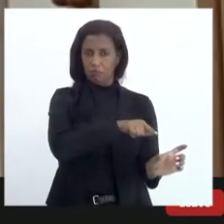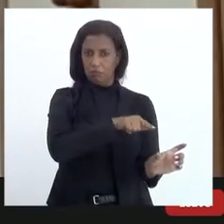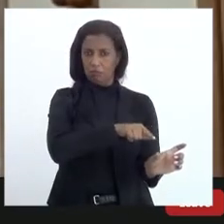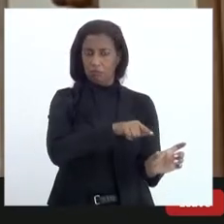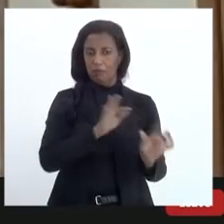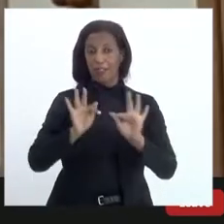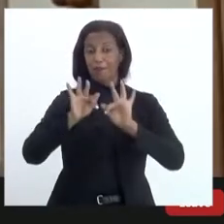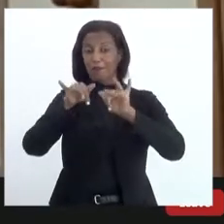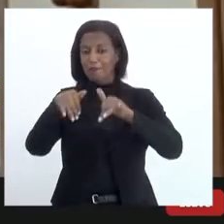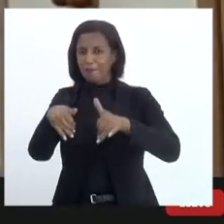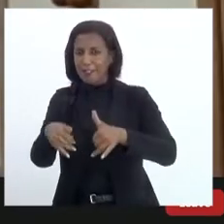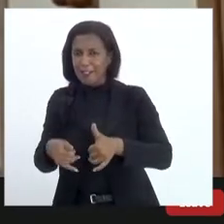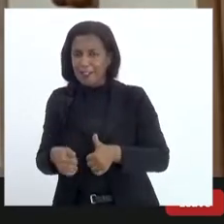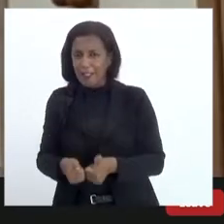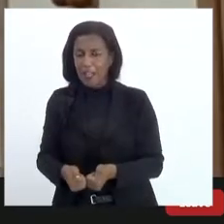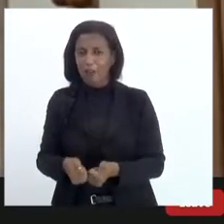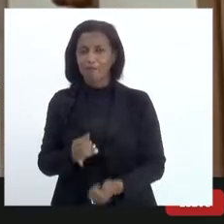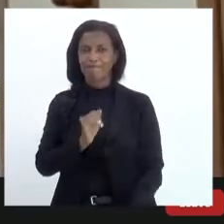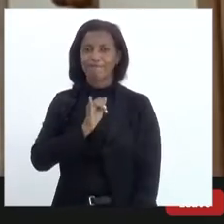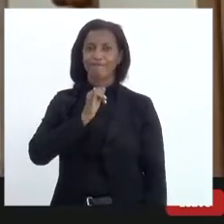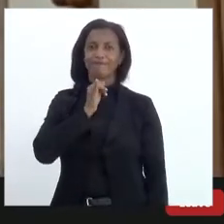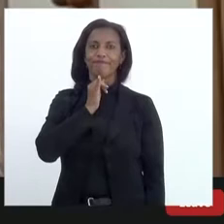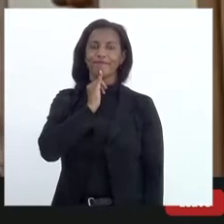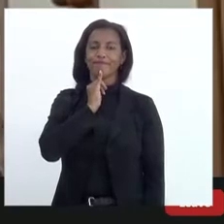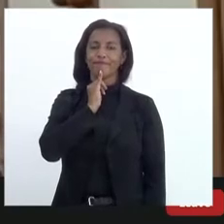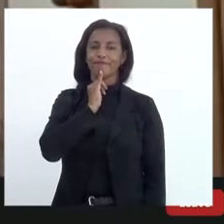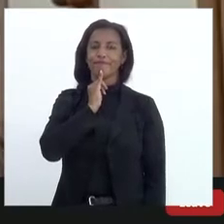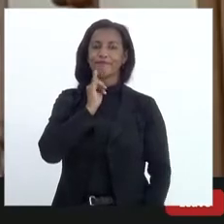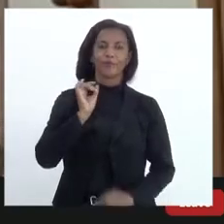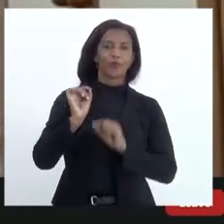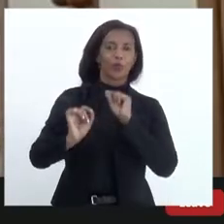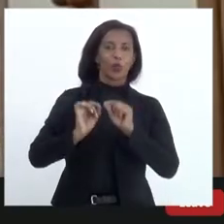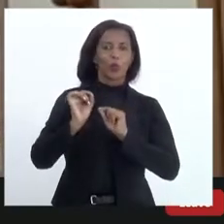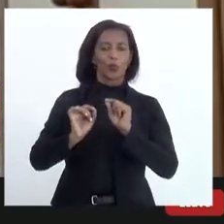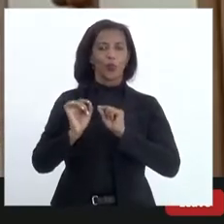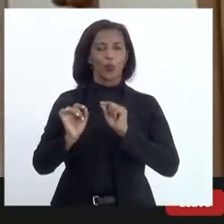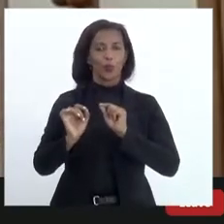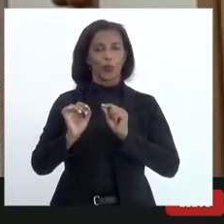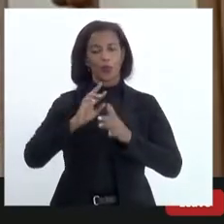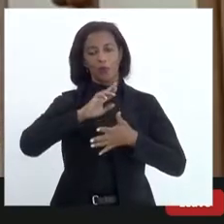ao final você, infelizmente, né, por questões mesmo